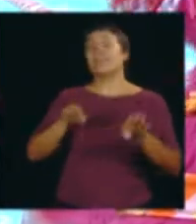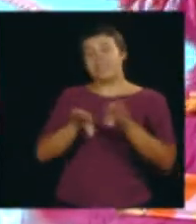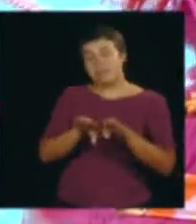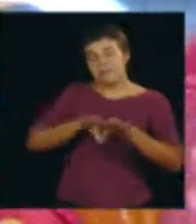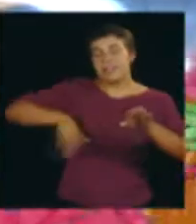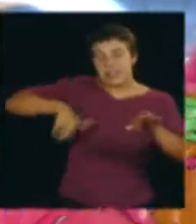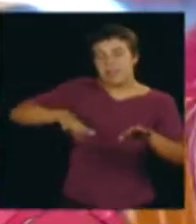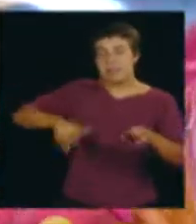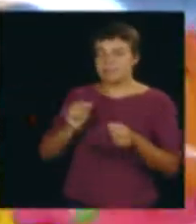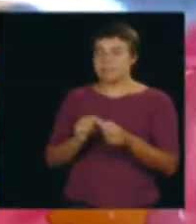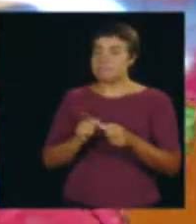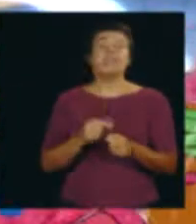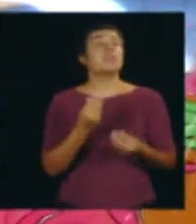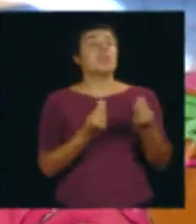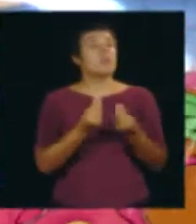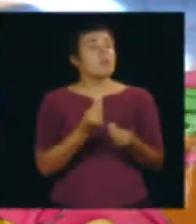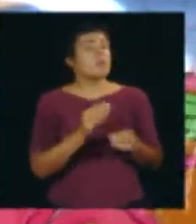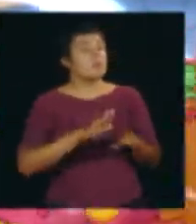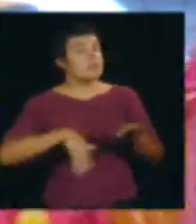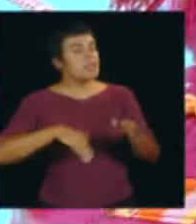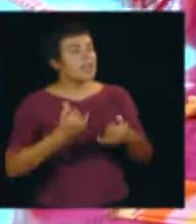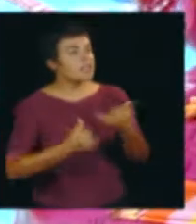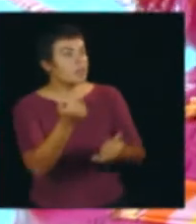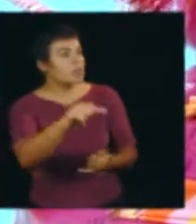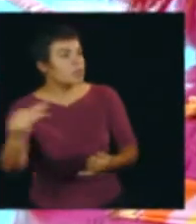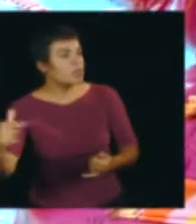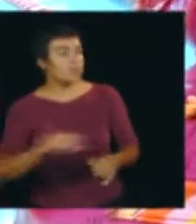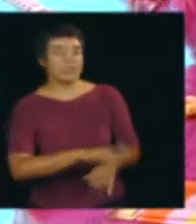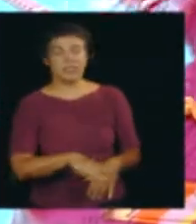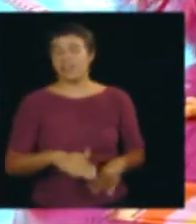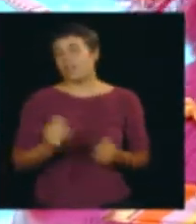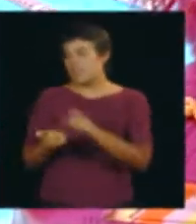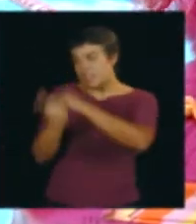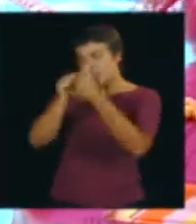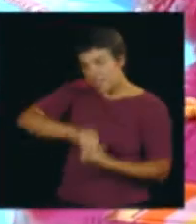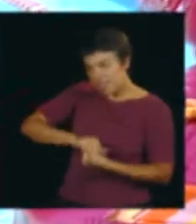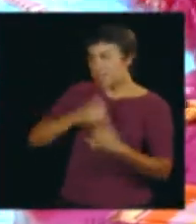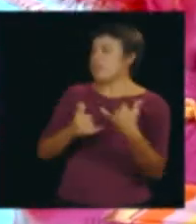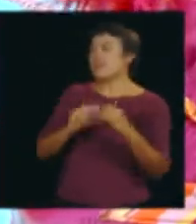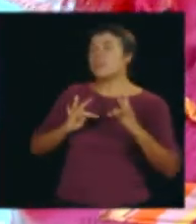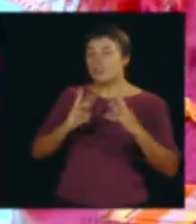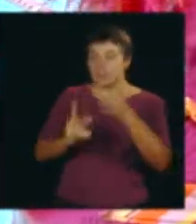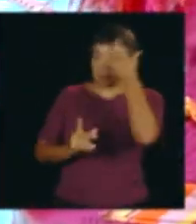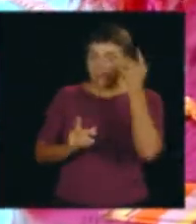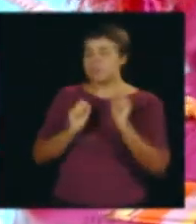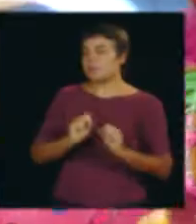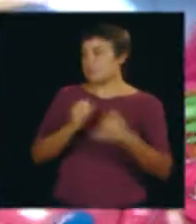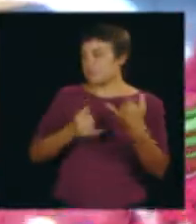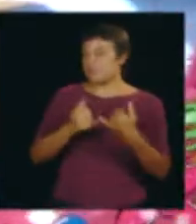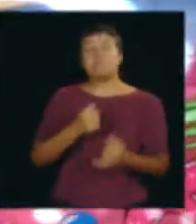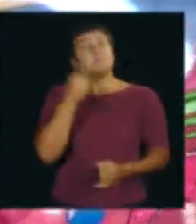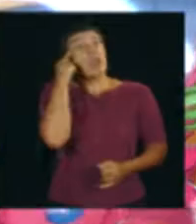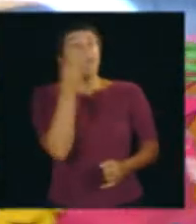na piscina. Como você brincava com as outras crianças? A gente adaptava as brincadeiras e aí todo mundo podia brincar.